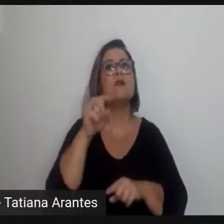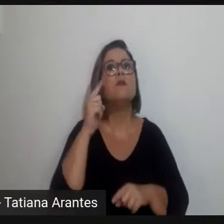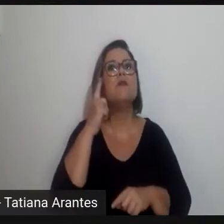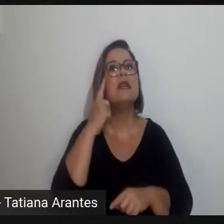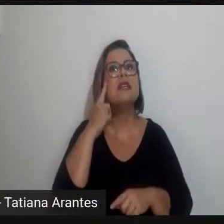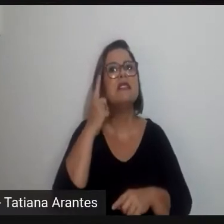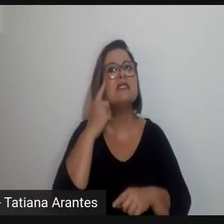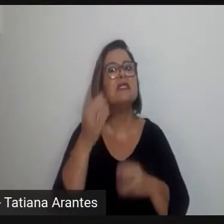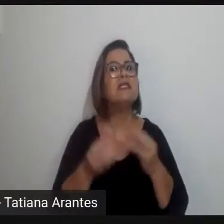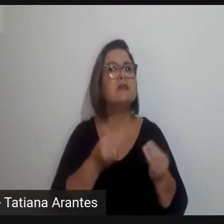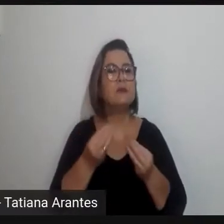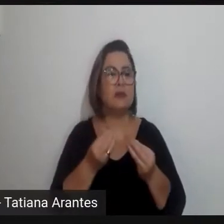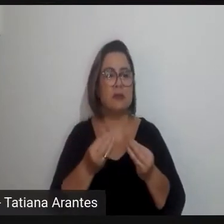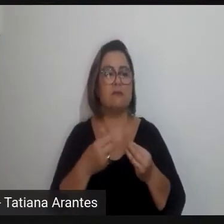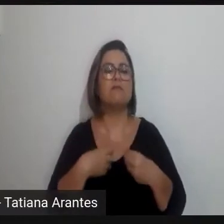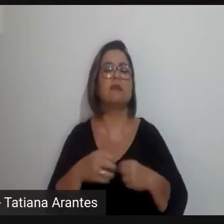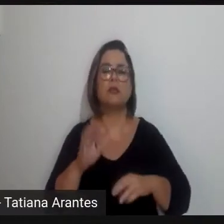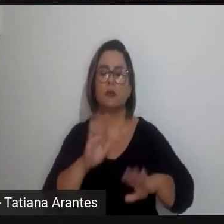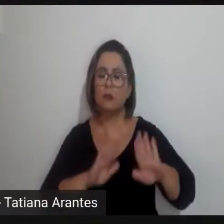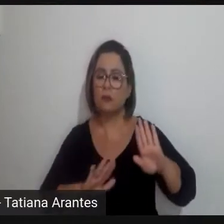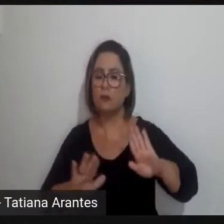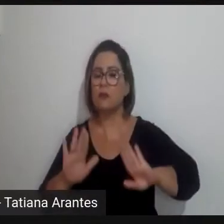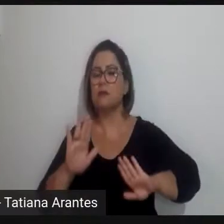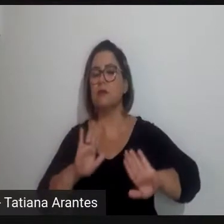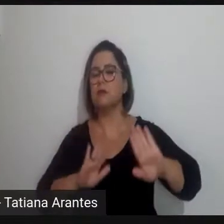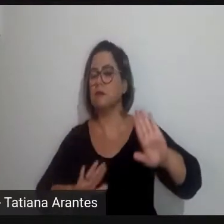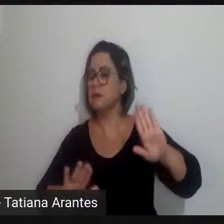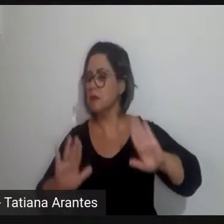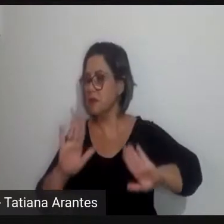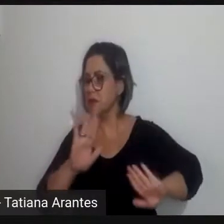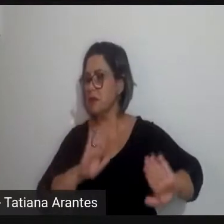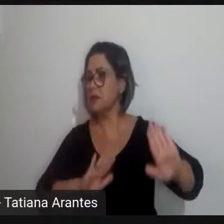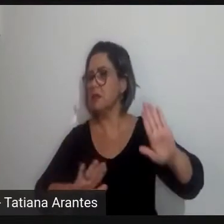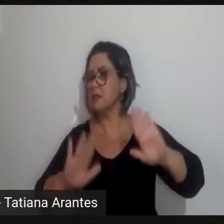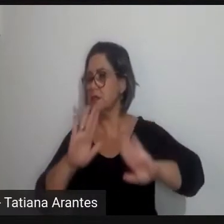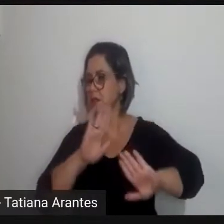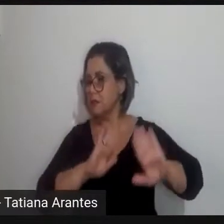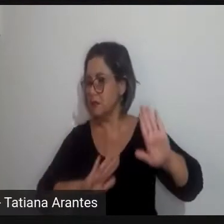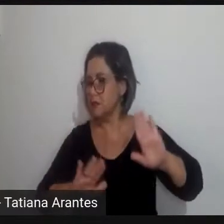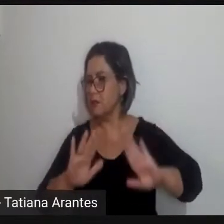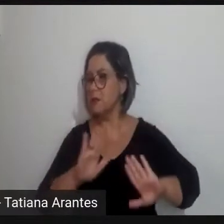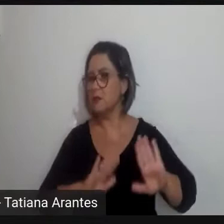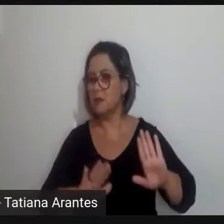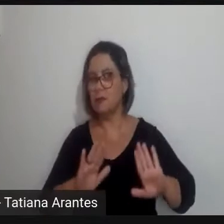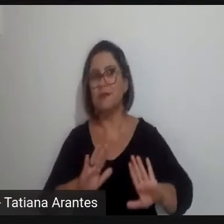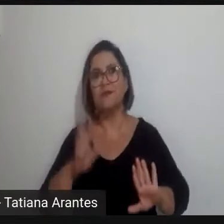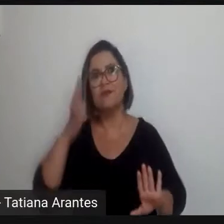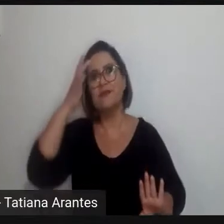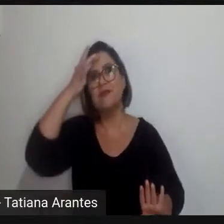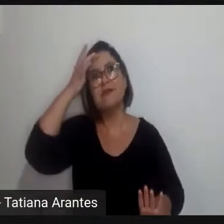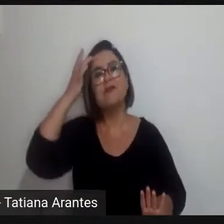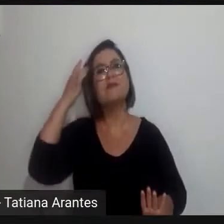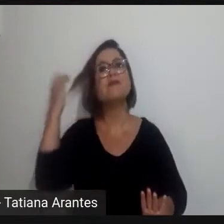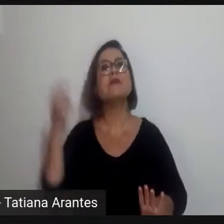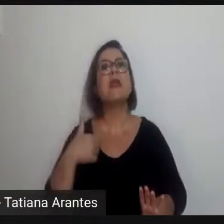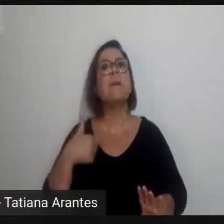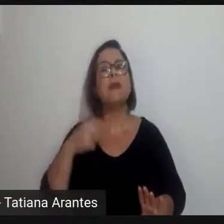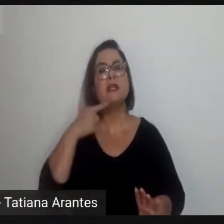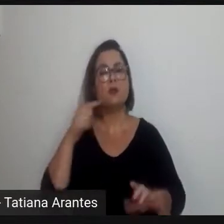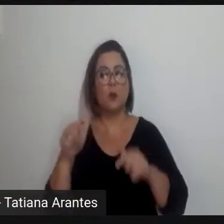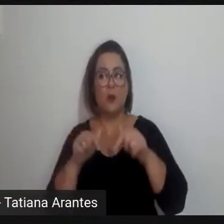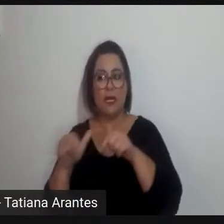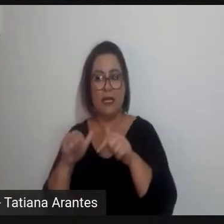que tomar muito cuidado, gente, com o ciclo circadiano. Quem está naquela modalidade que eu falei, home office,